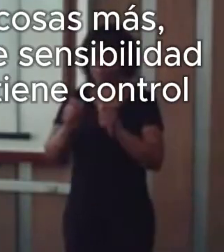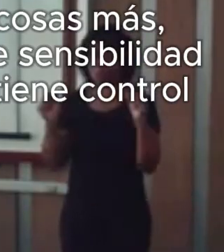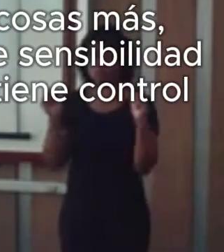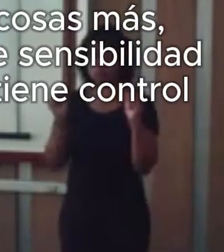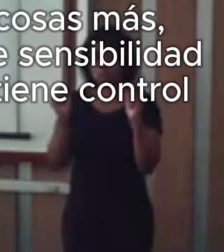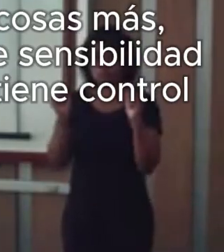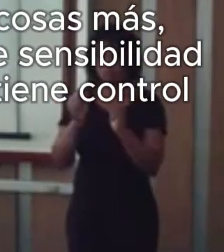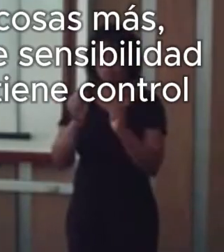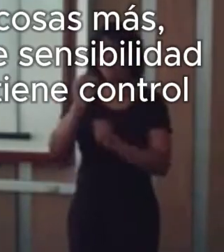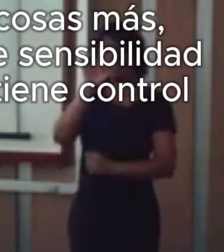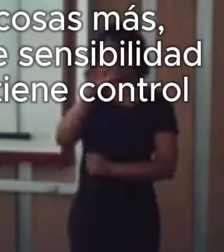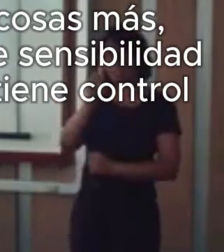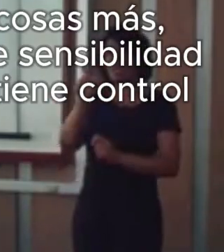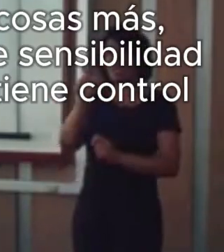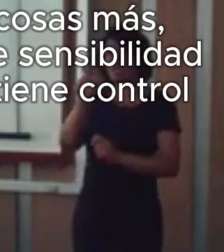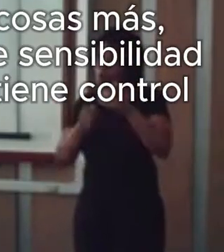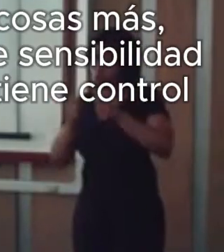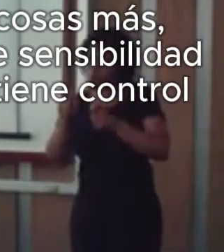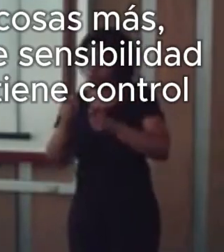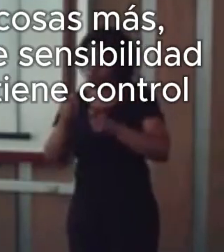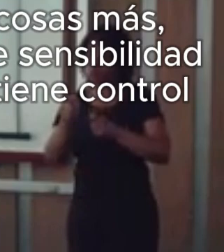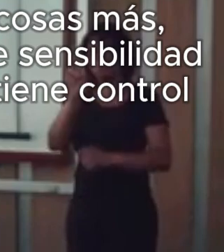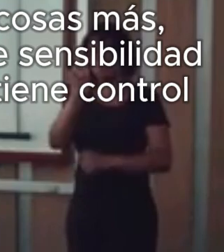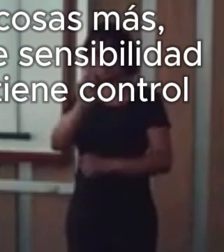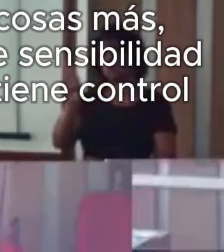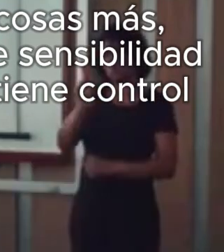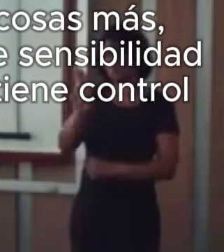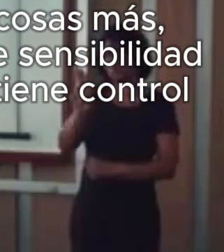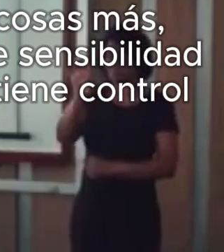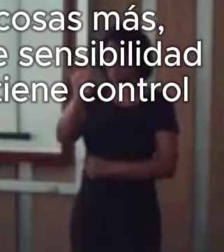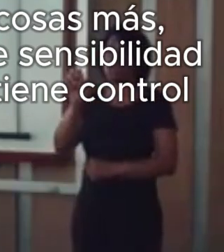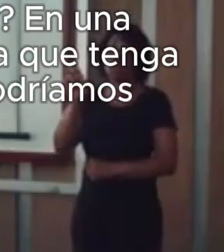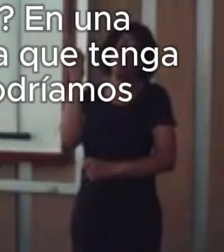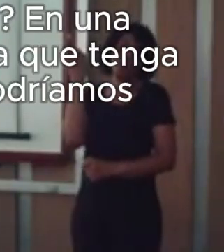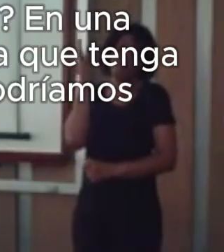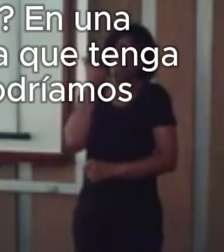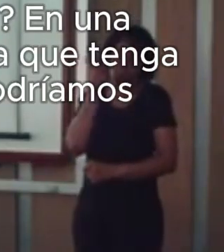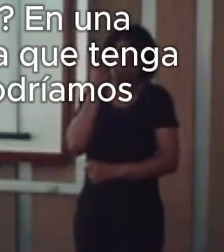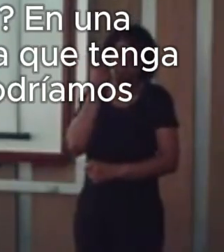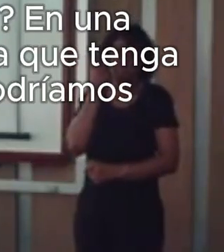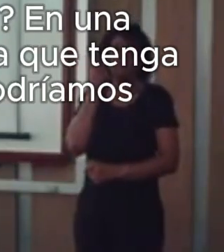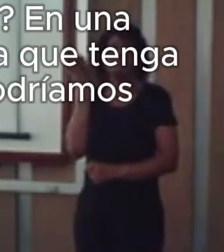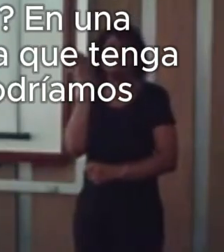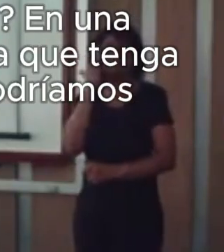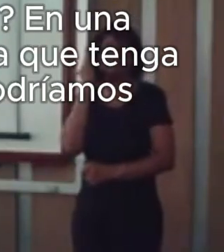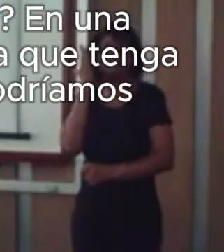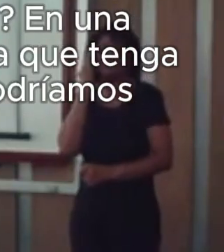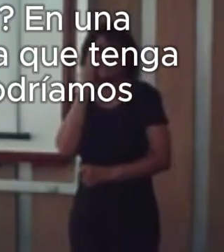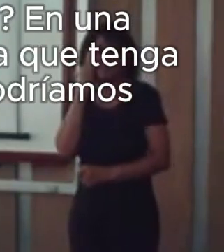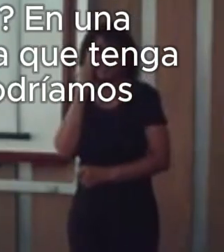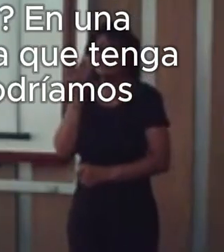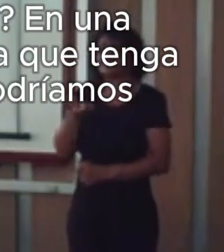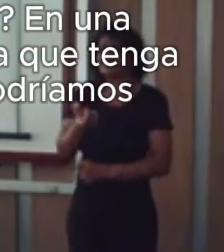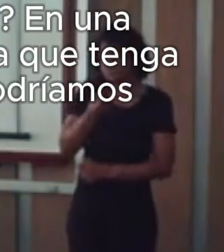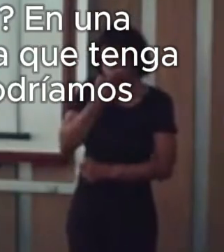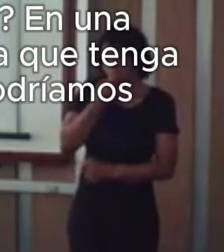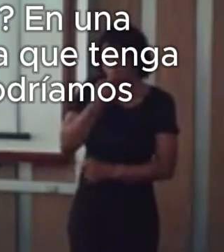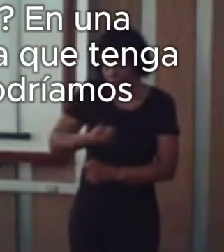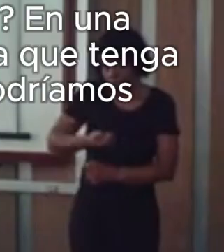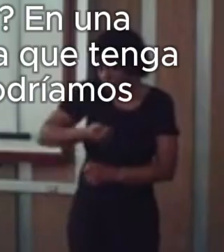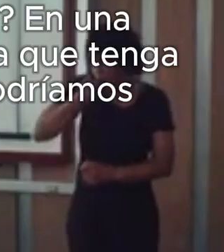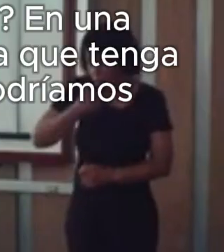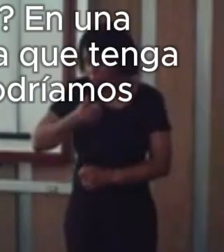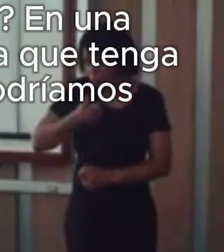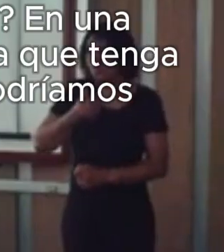D é um controle motor útil e E é uma pessoa normal. Tá? Para a gente saber se uma droga funciona, se um